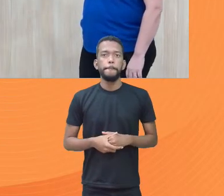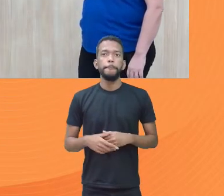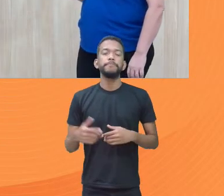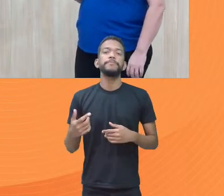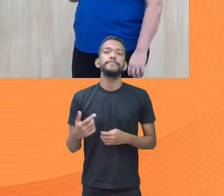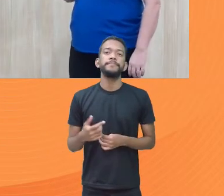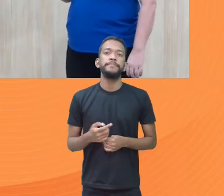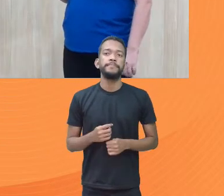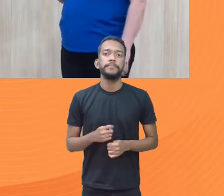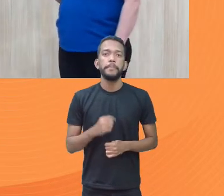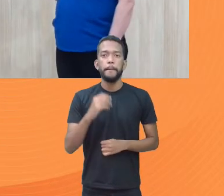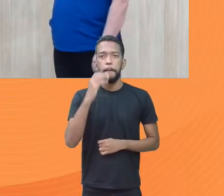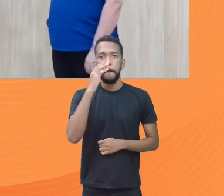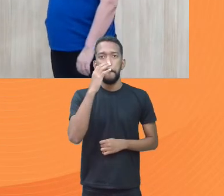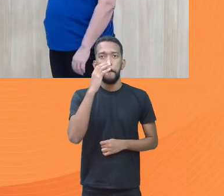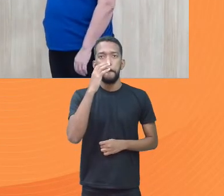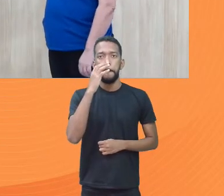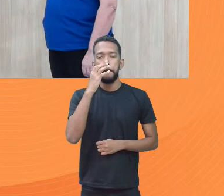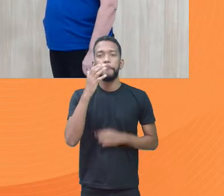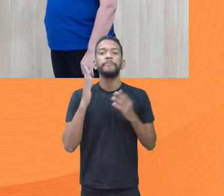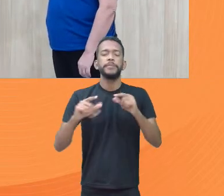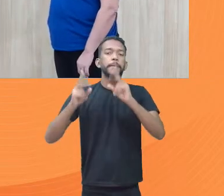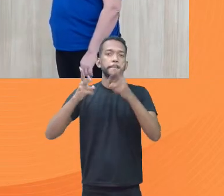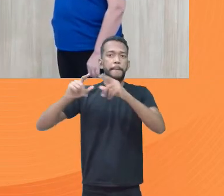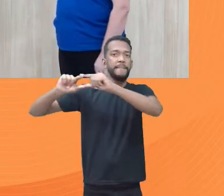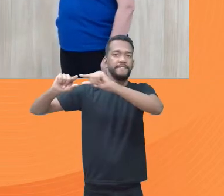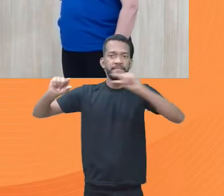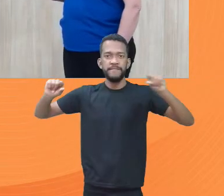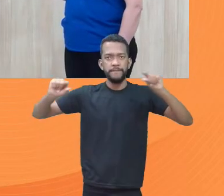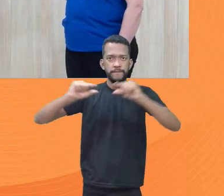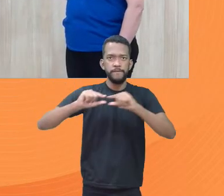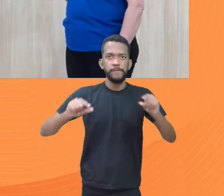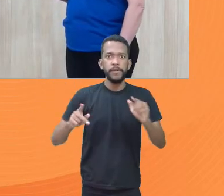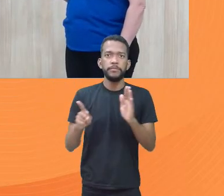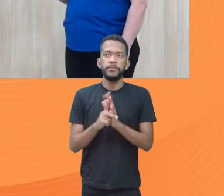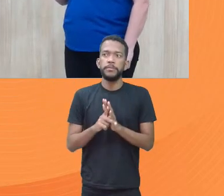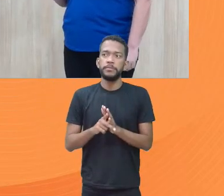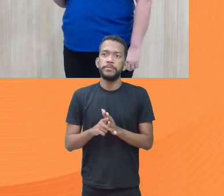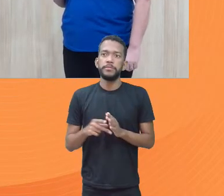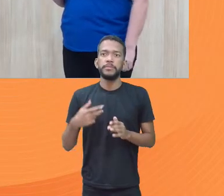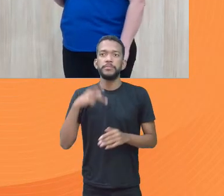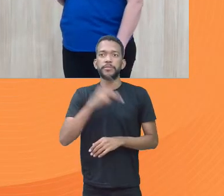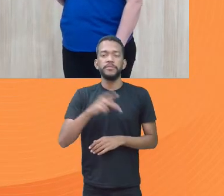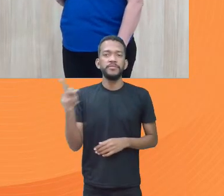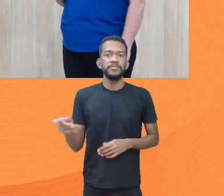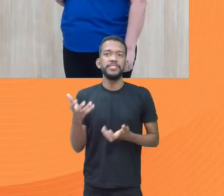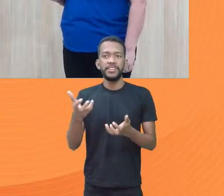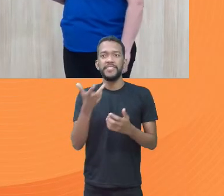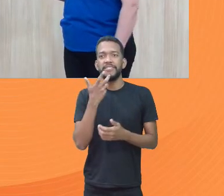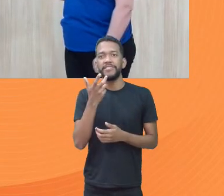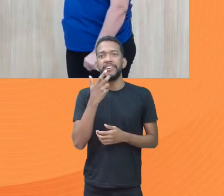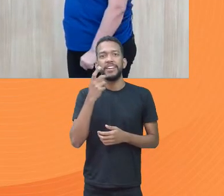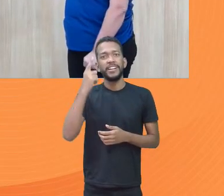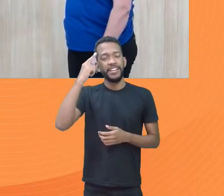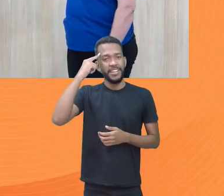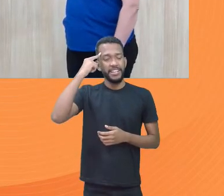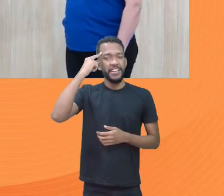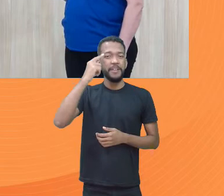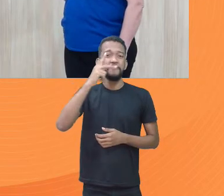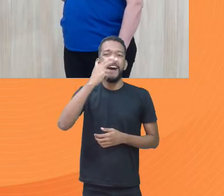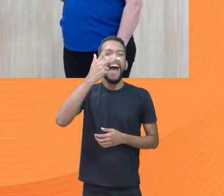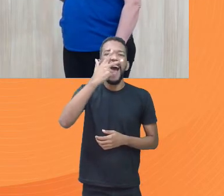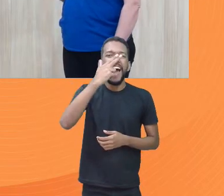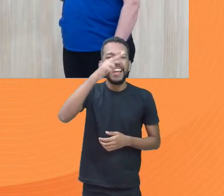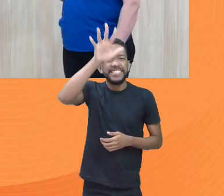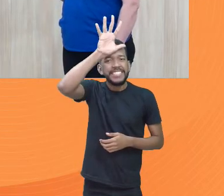Eu trouxe a mesma frase olha a professora querendo falar como Cebolinha. Não é?